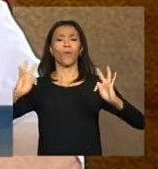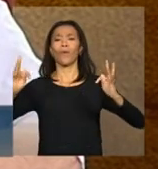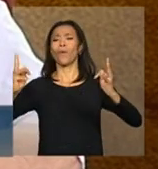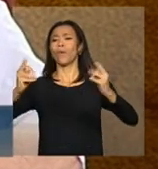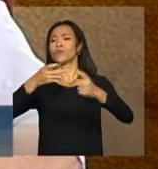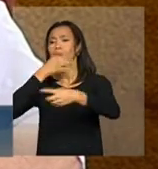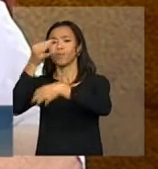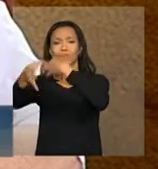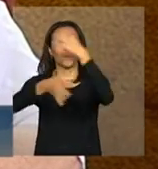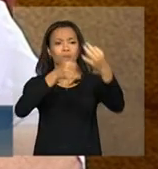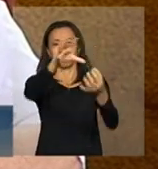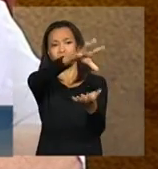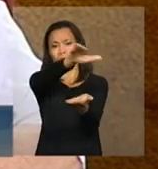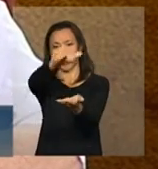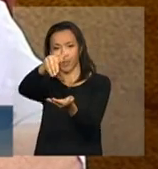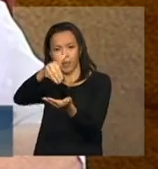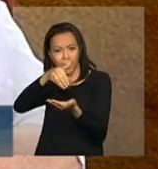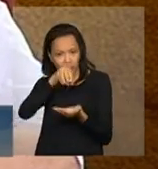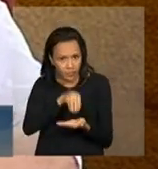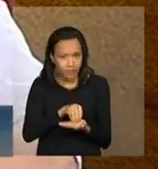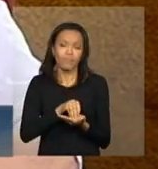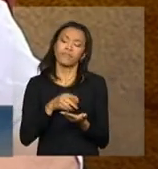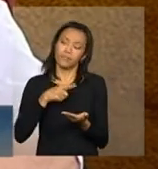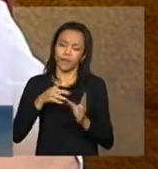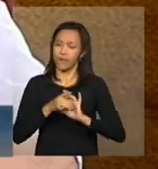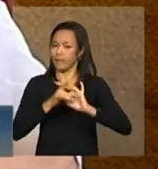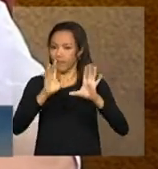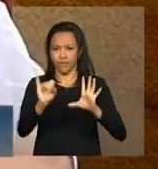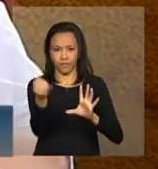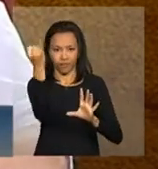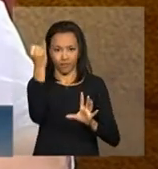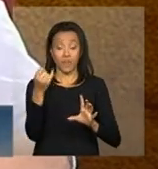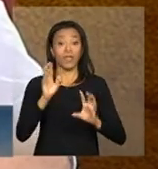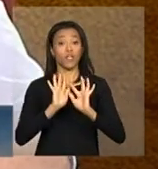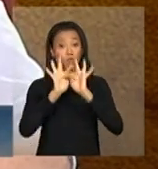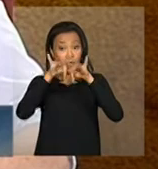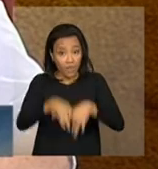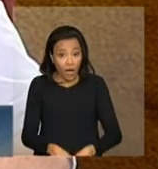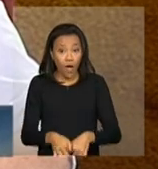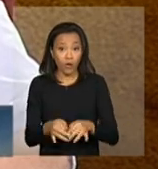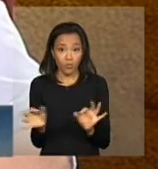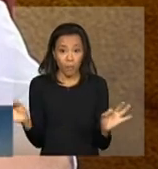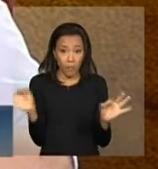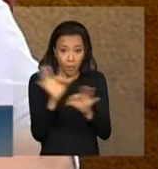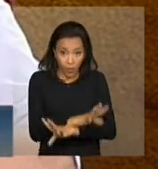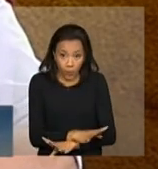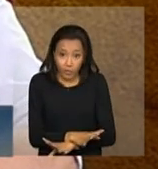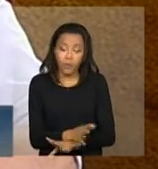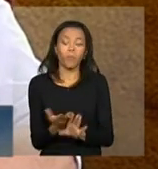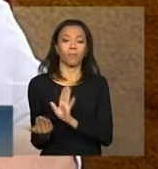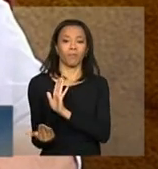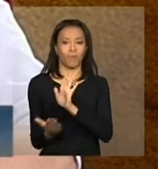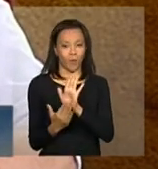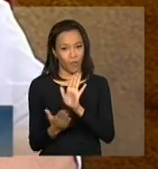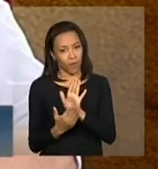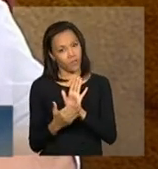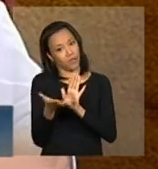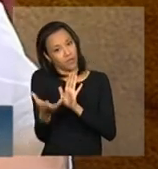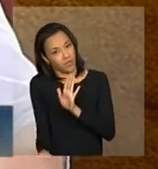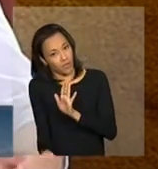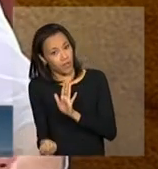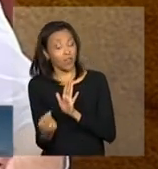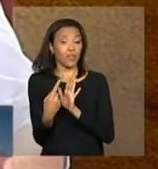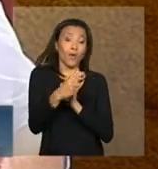mandar suas sugestões. E, óbvio, que, ao final, na consolidação, propostas são aceitas